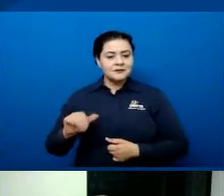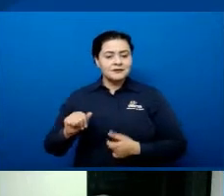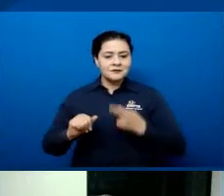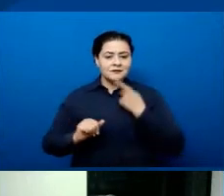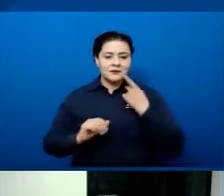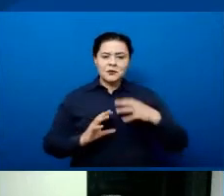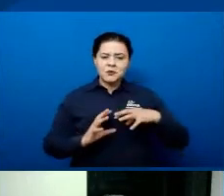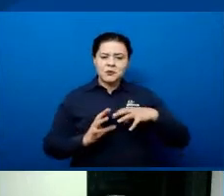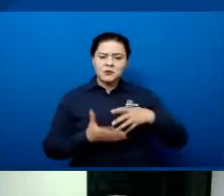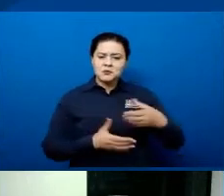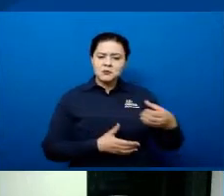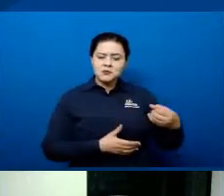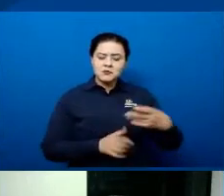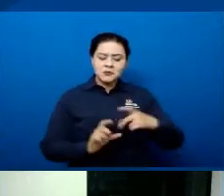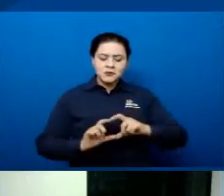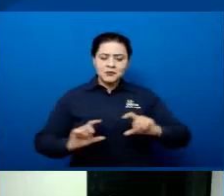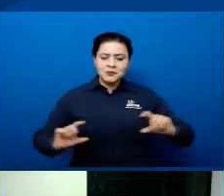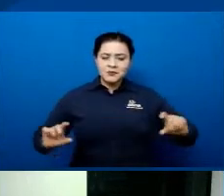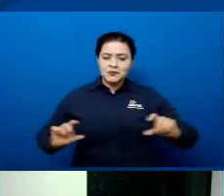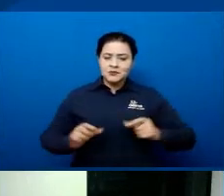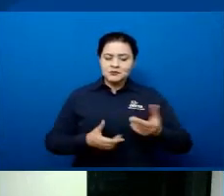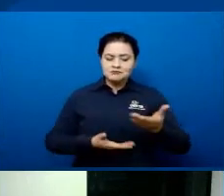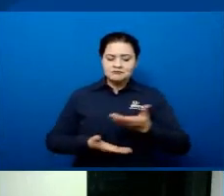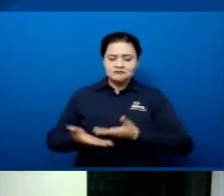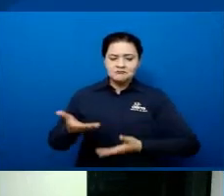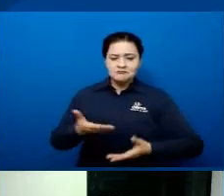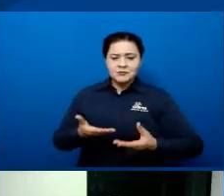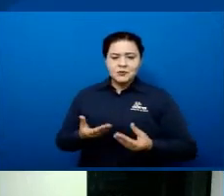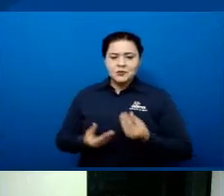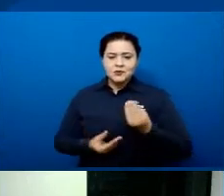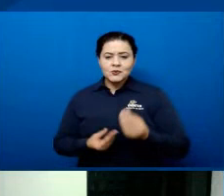tão moderno e dinâmico, como conciliar